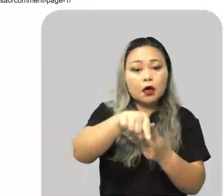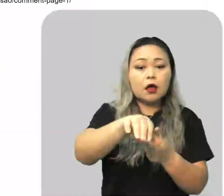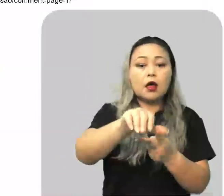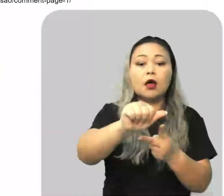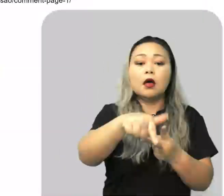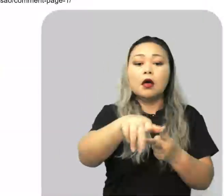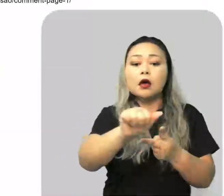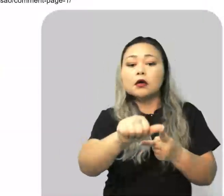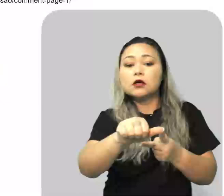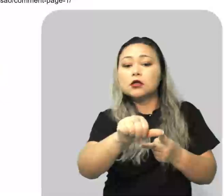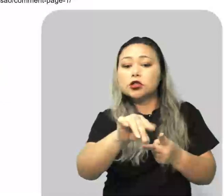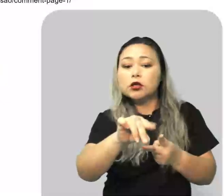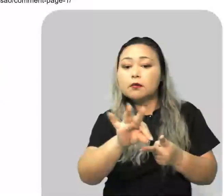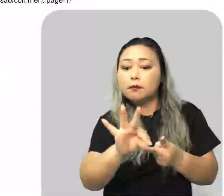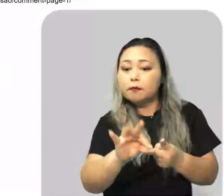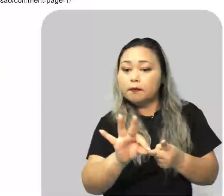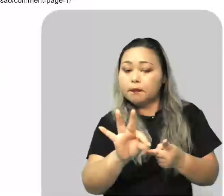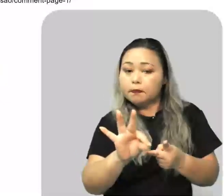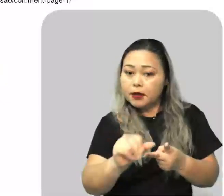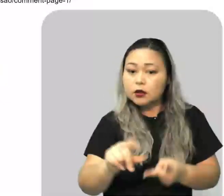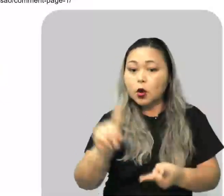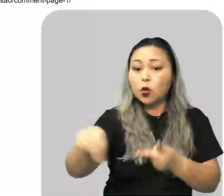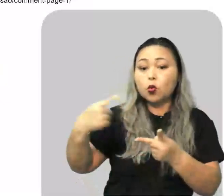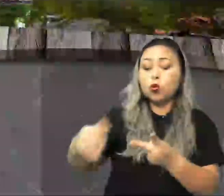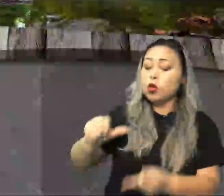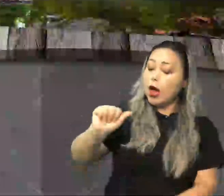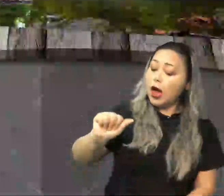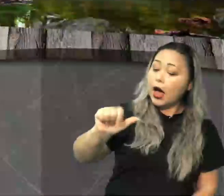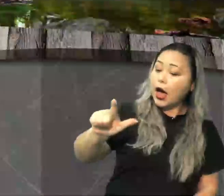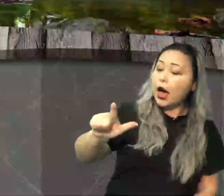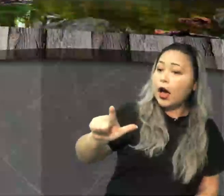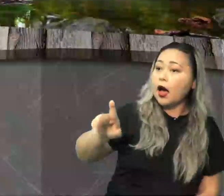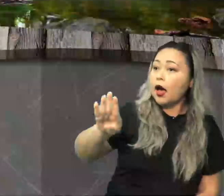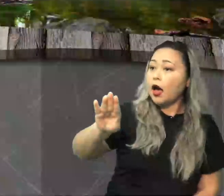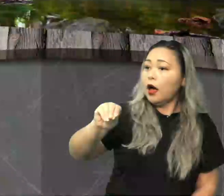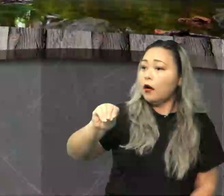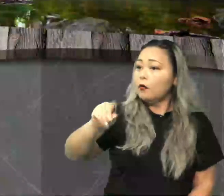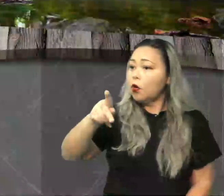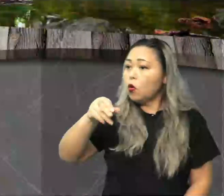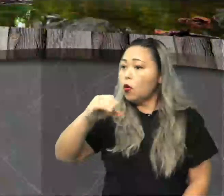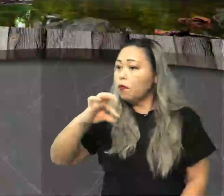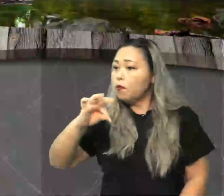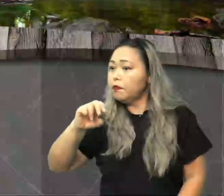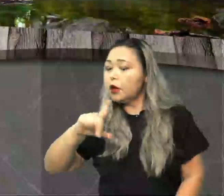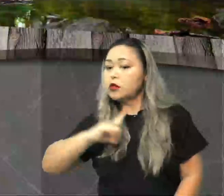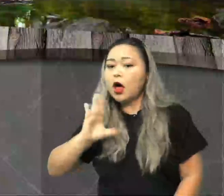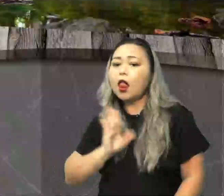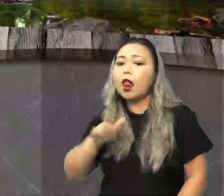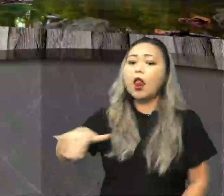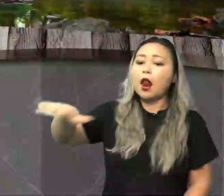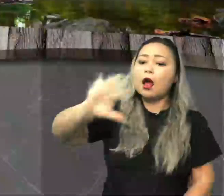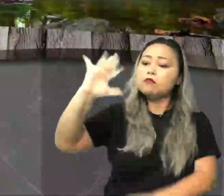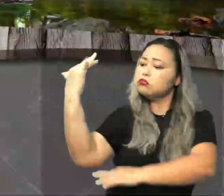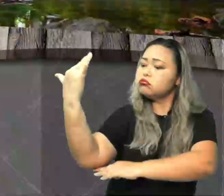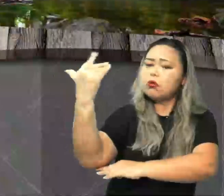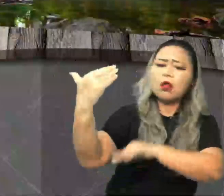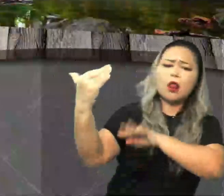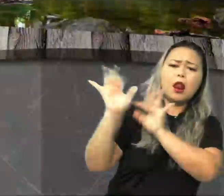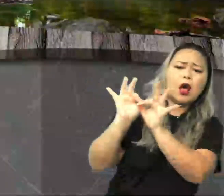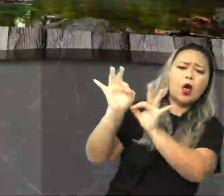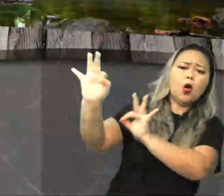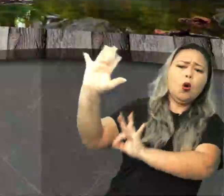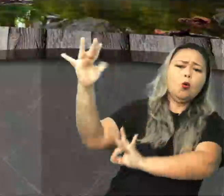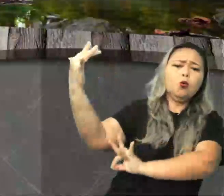aegypti e albopictus. A albopictus está relacionado mais à área silvestre, né? Lá na região onde você vai ter